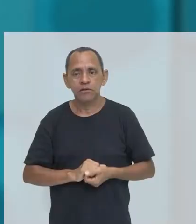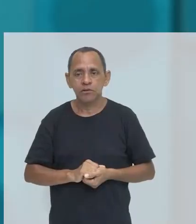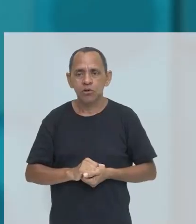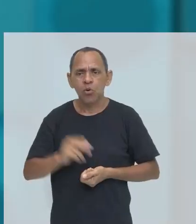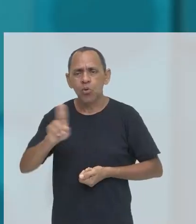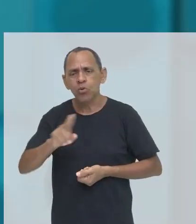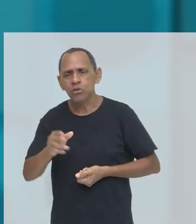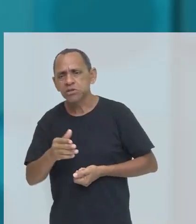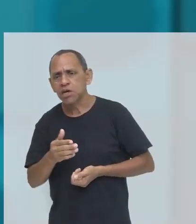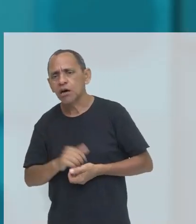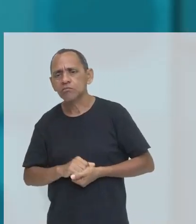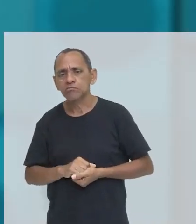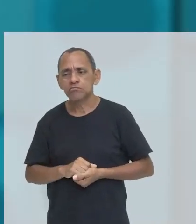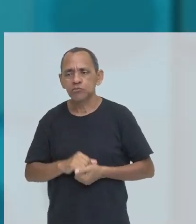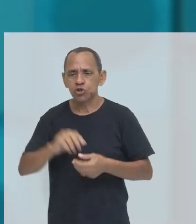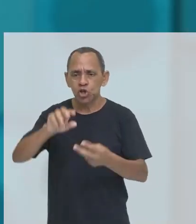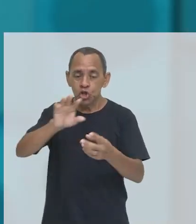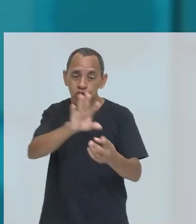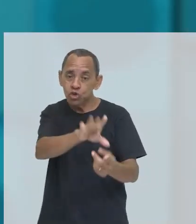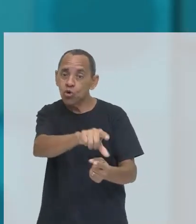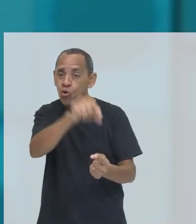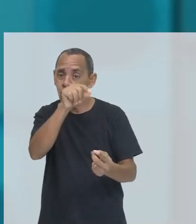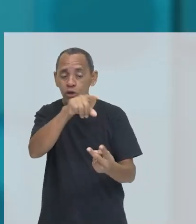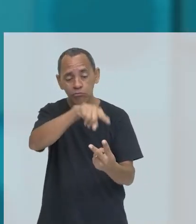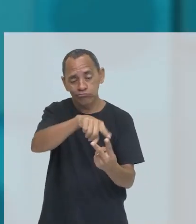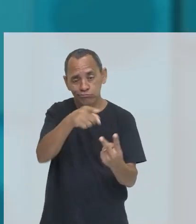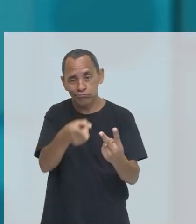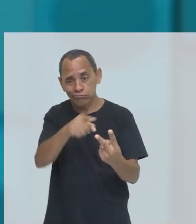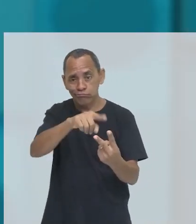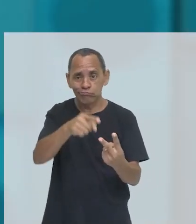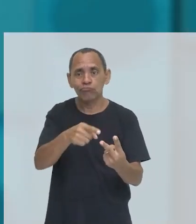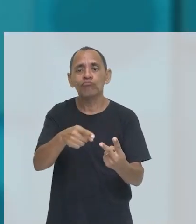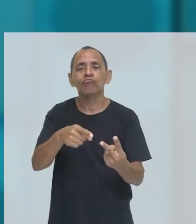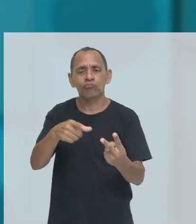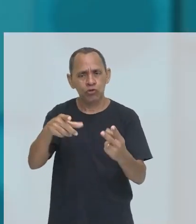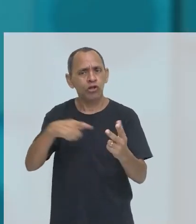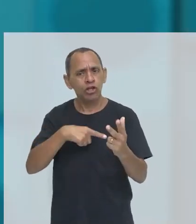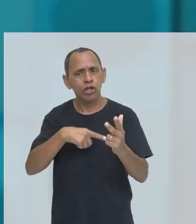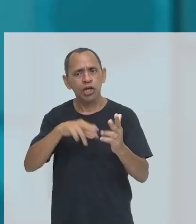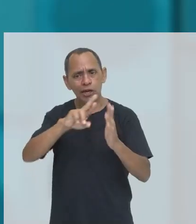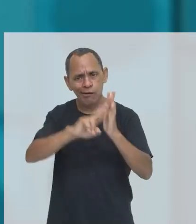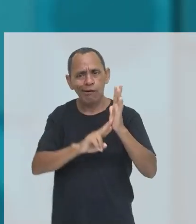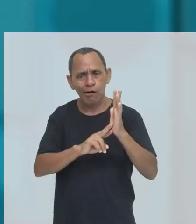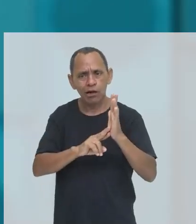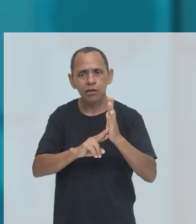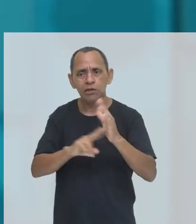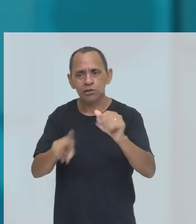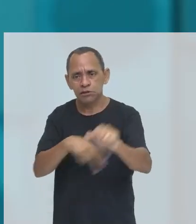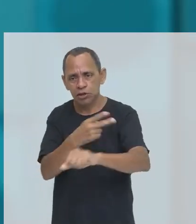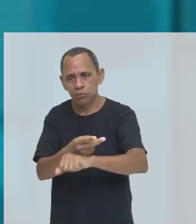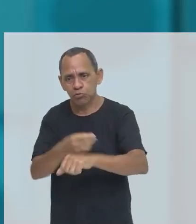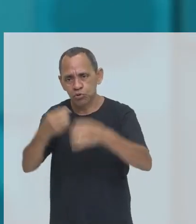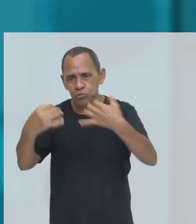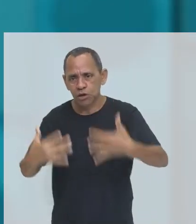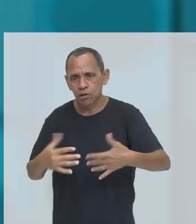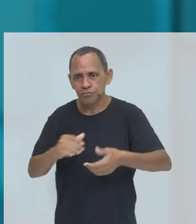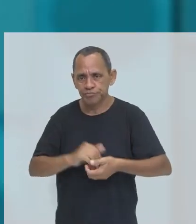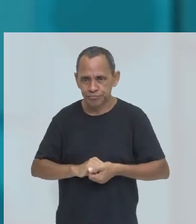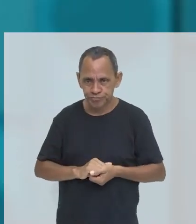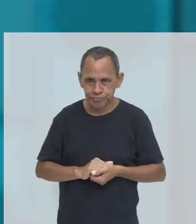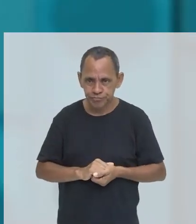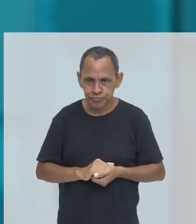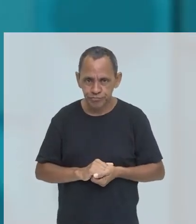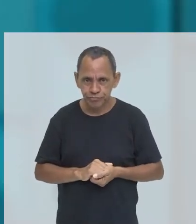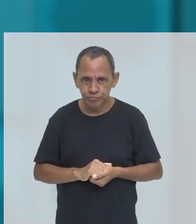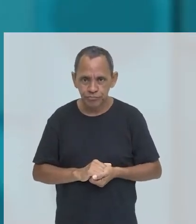Aí depende do contexto e é bem específico e também uma regrinha bem fácil da gente lembrar, que eu já vou mostrar para vocês. Então, a e